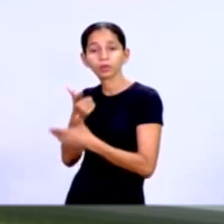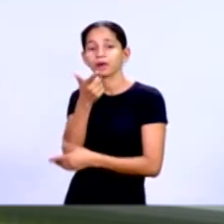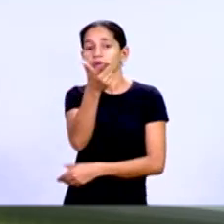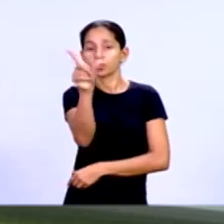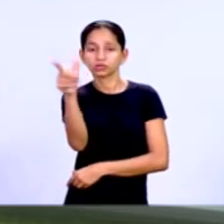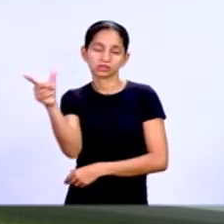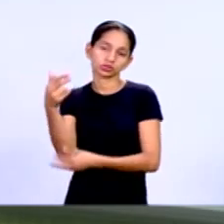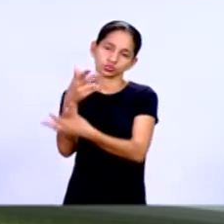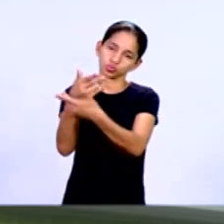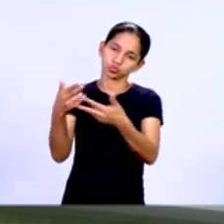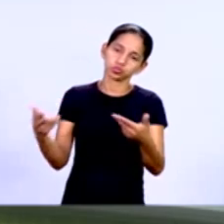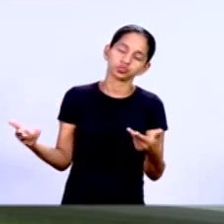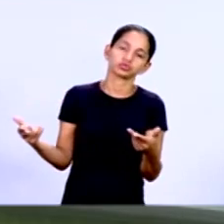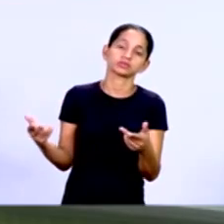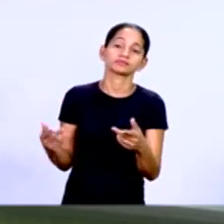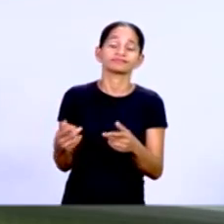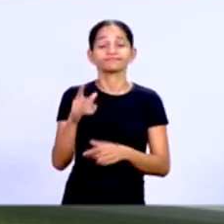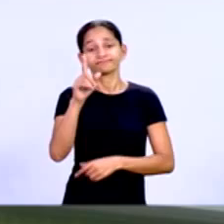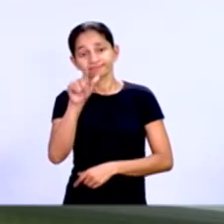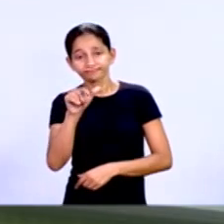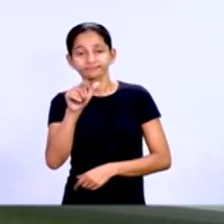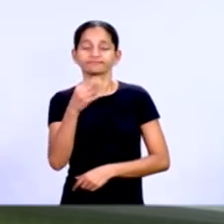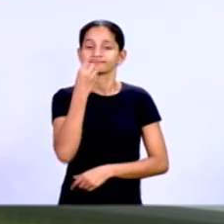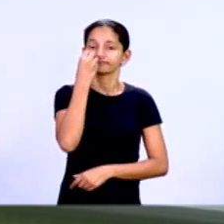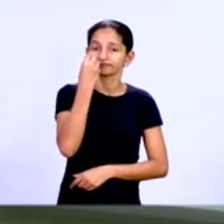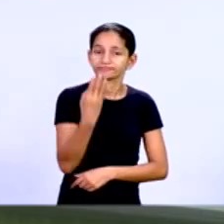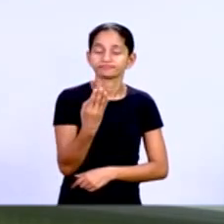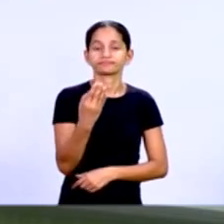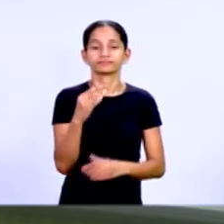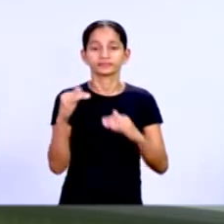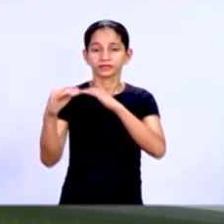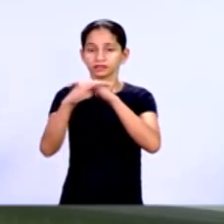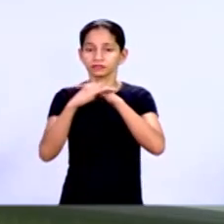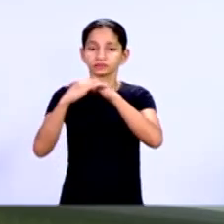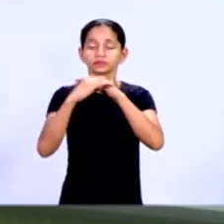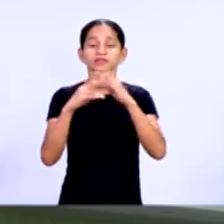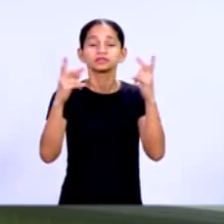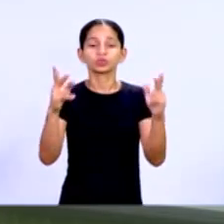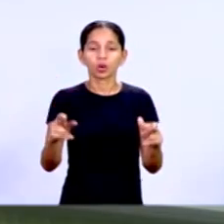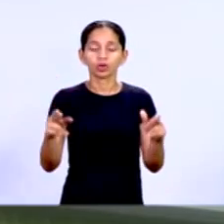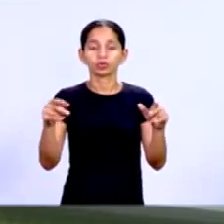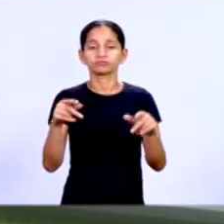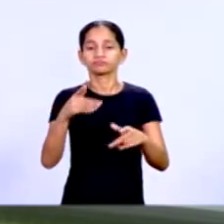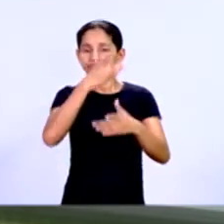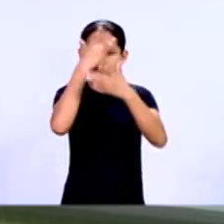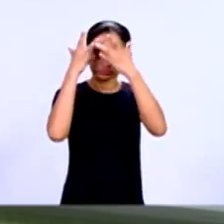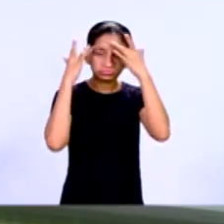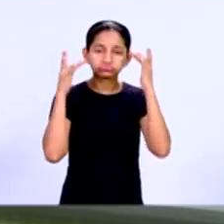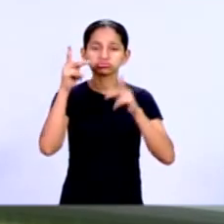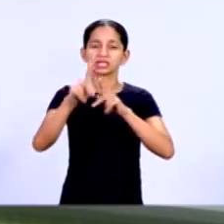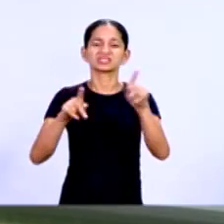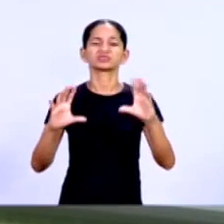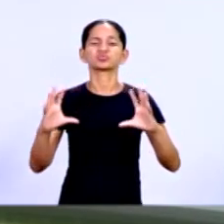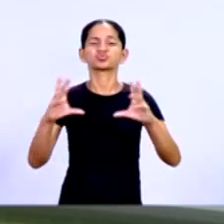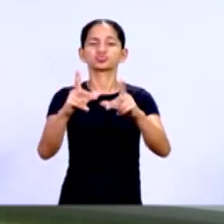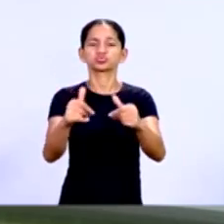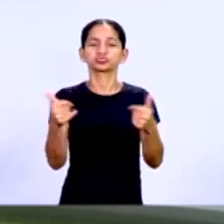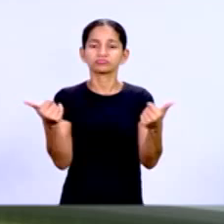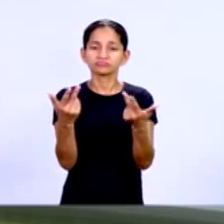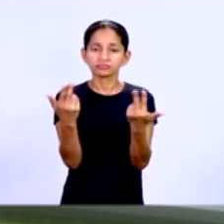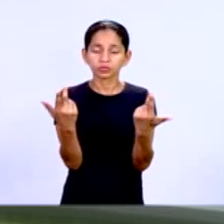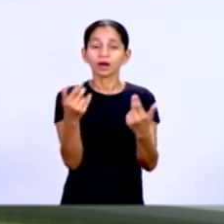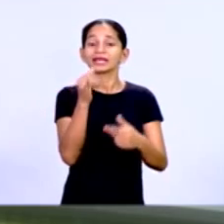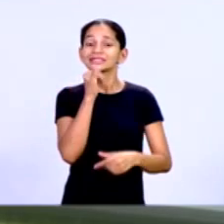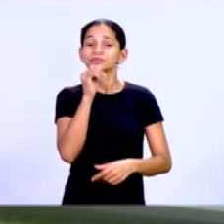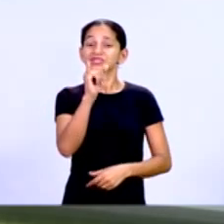serviços. Então a moeda passou a ser o quê? Um fator comum que é aceita por todos. Se você trabalhando recebesse mercadorias, por